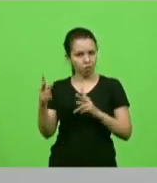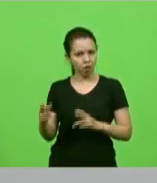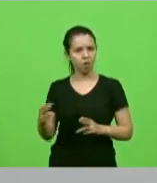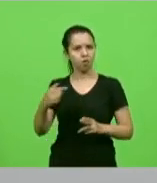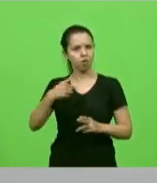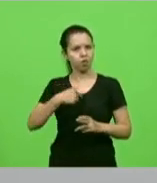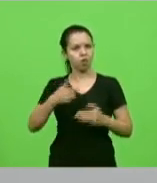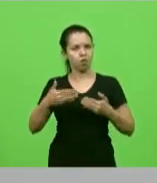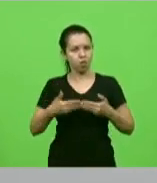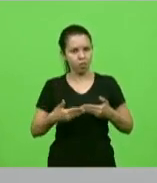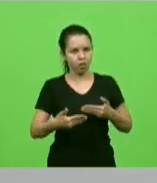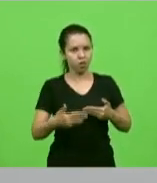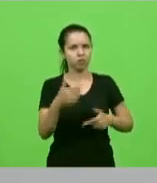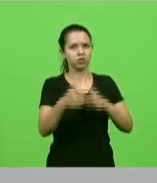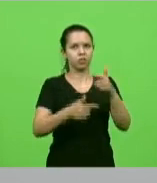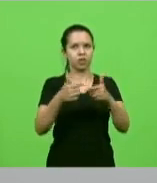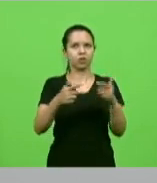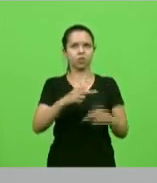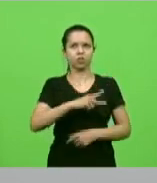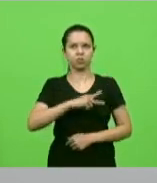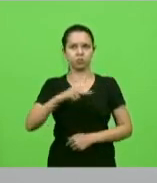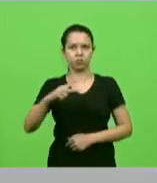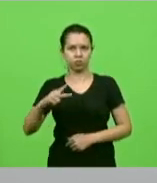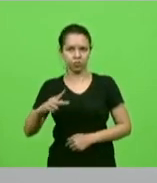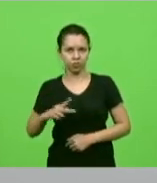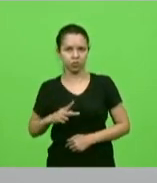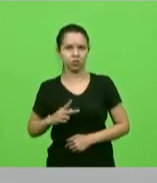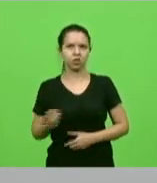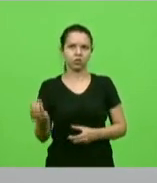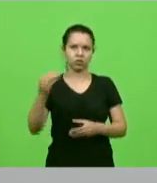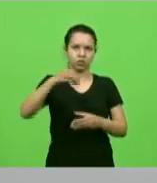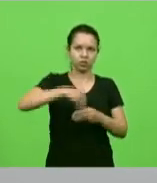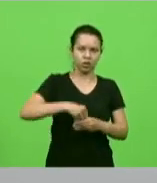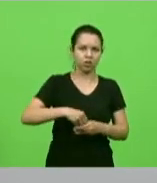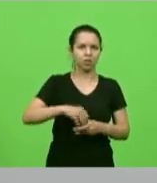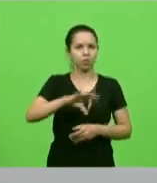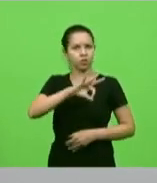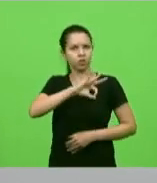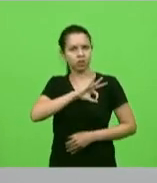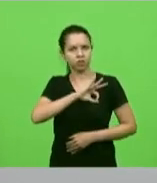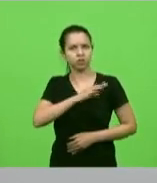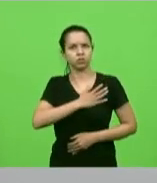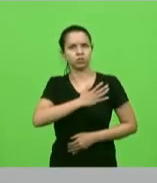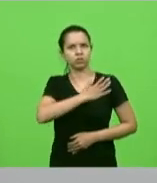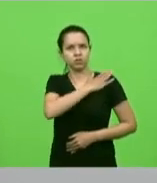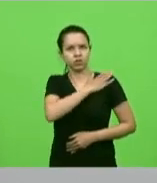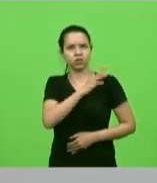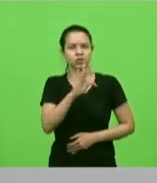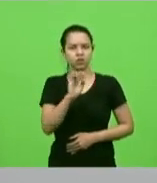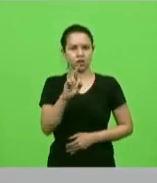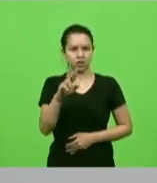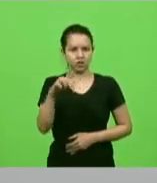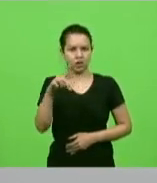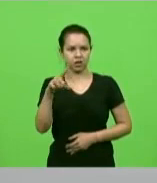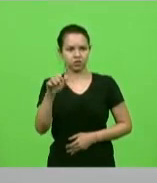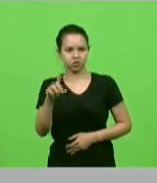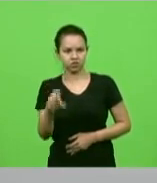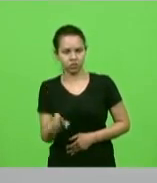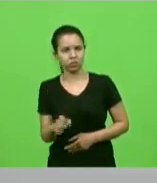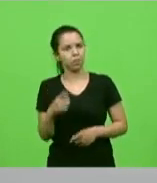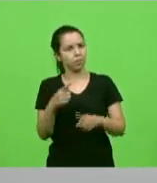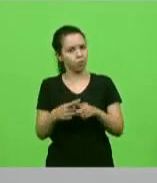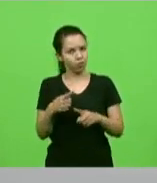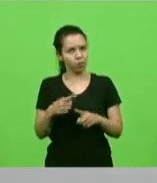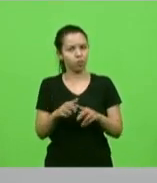de atividade pública, justamente na Academia de Polícia Militar da Trindade. E por isso eu